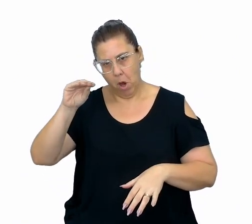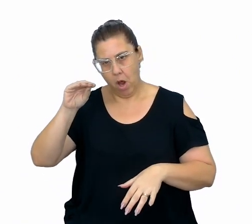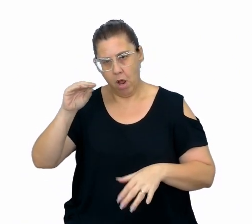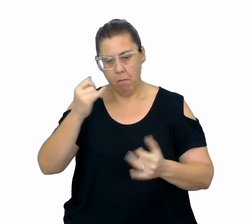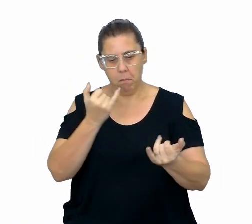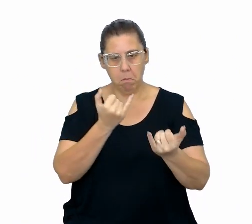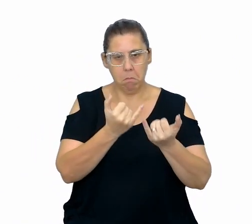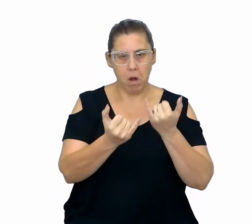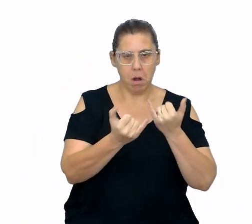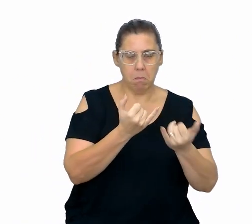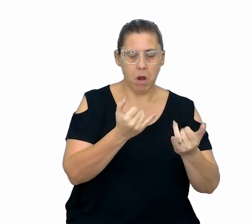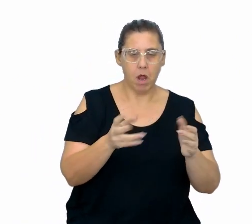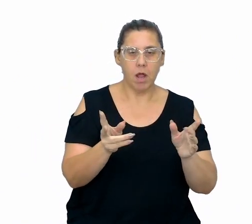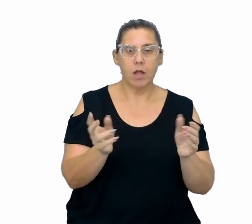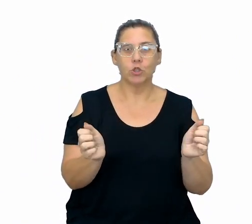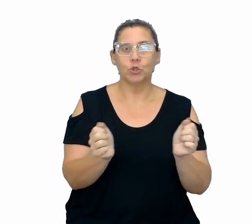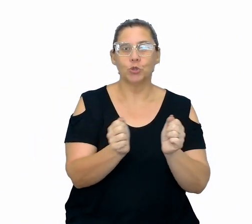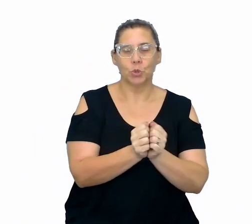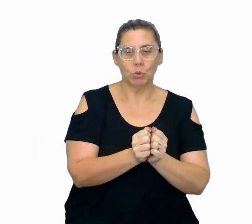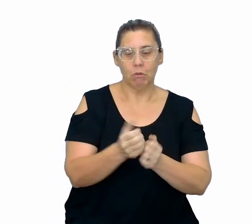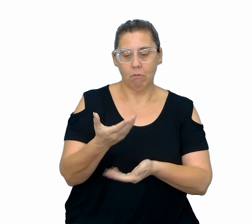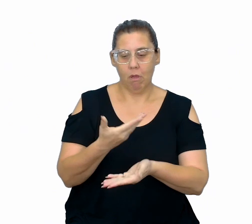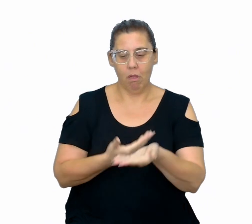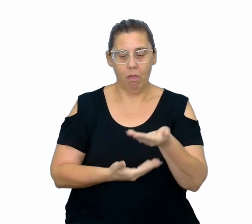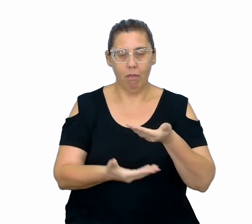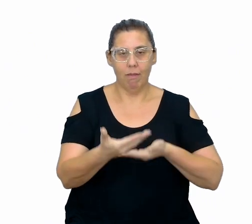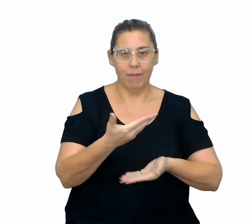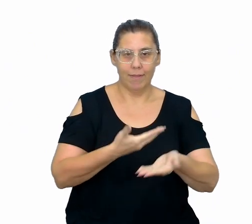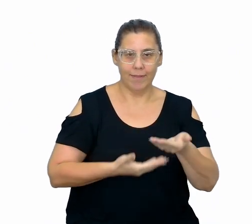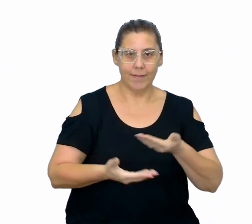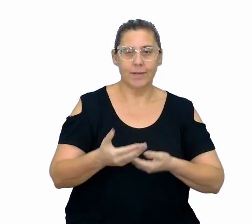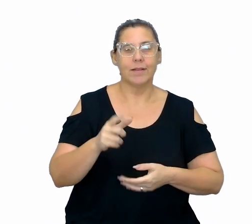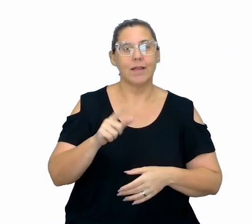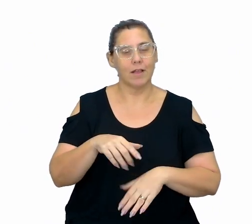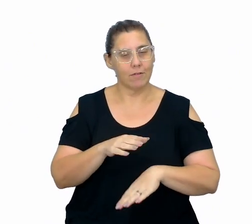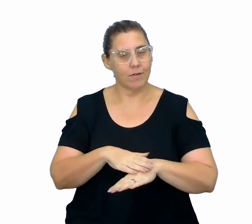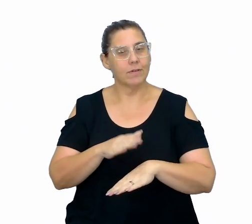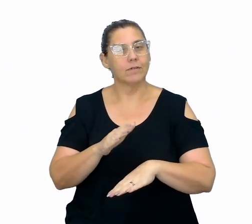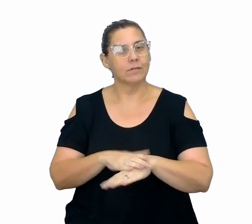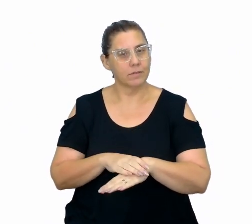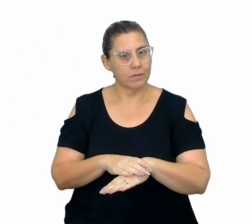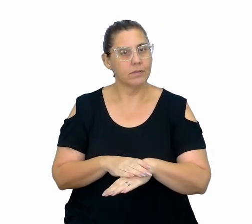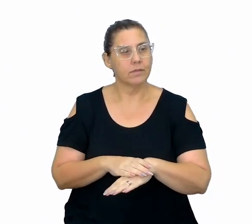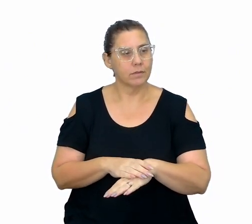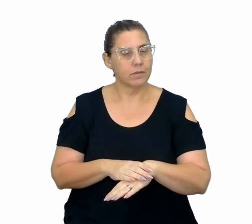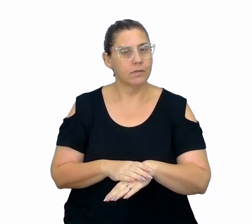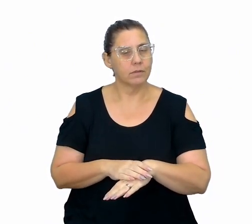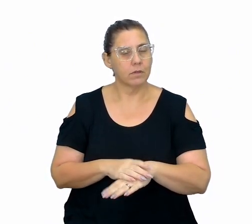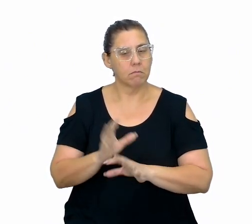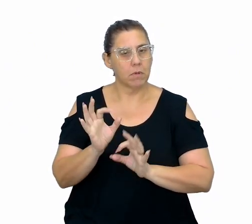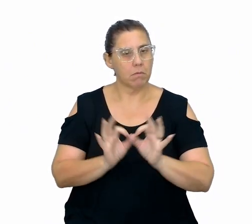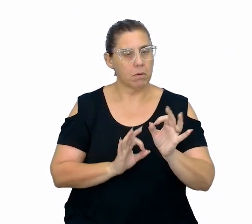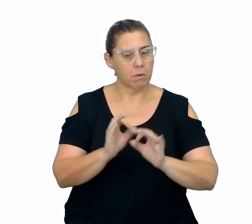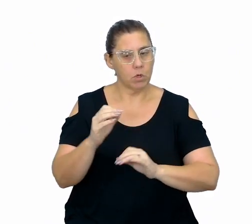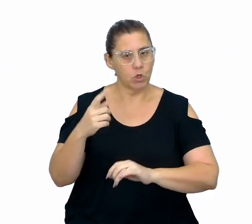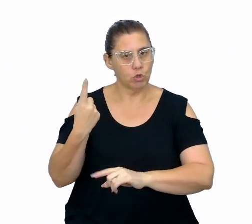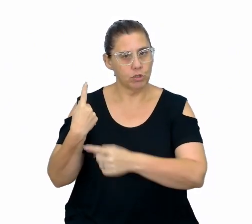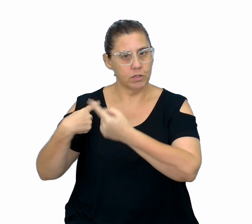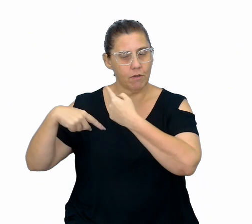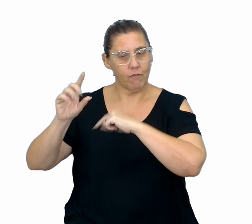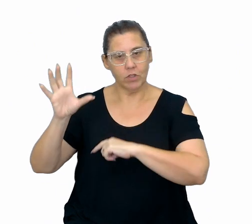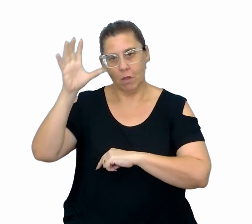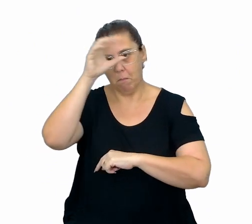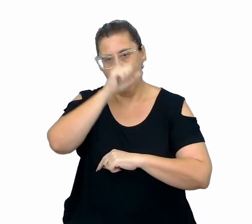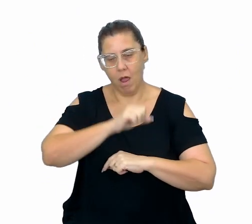semelhante, trabalham juntas. E a interação entre elas é que vai proporcionar maior reflexão e o avanço na